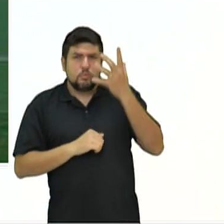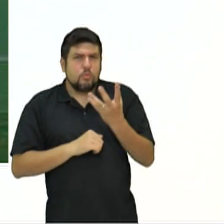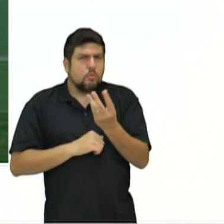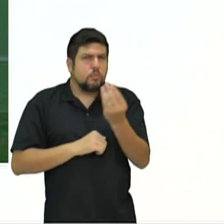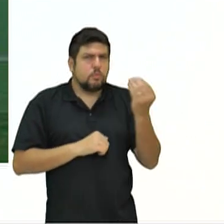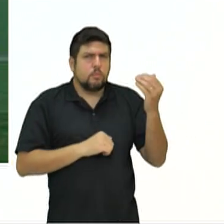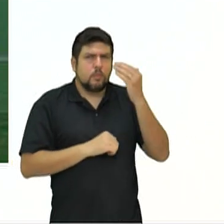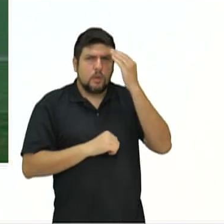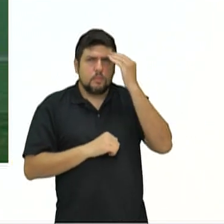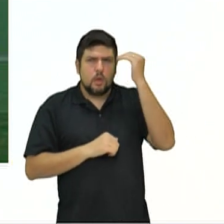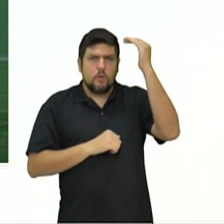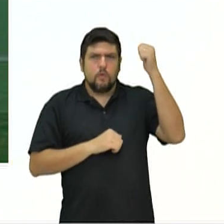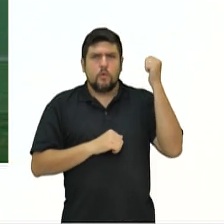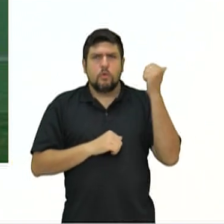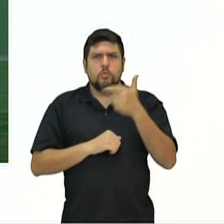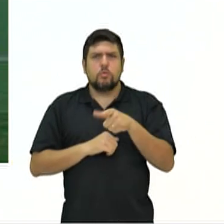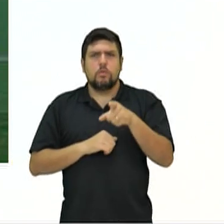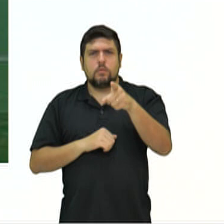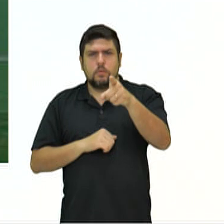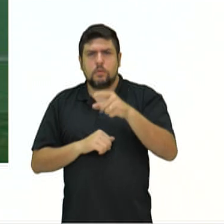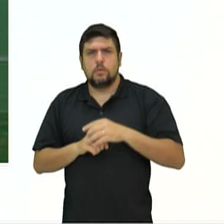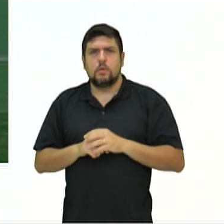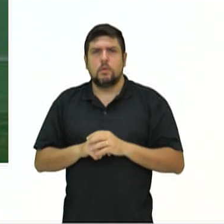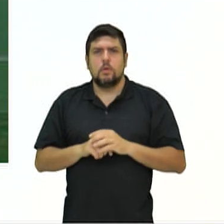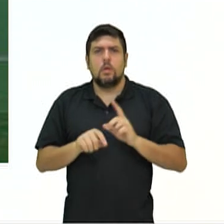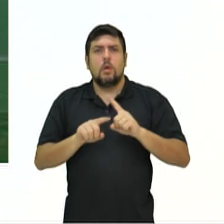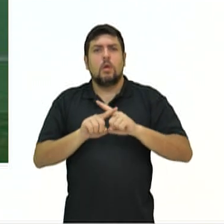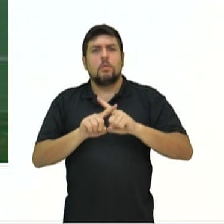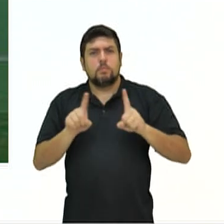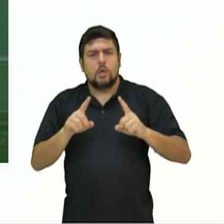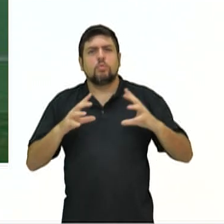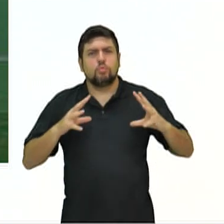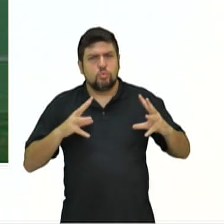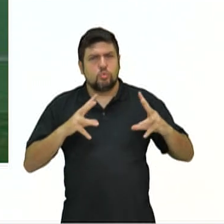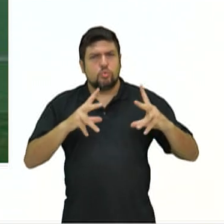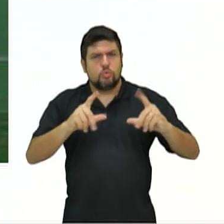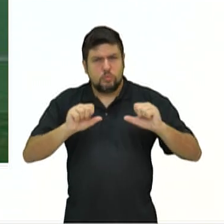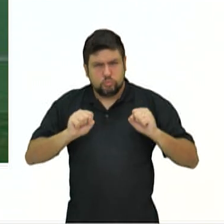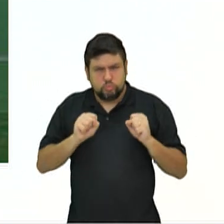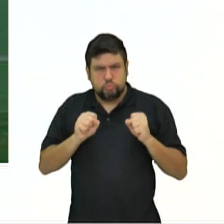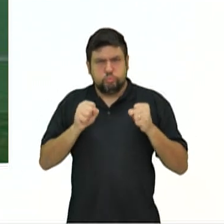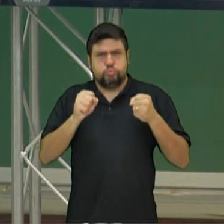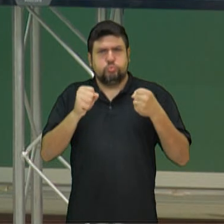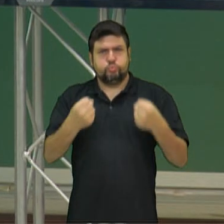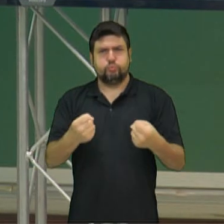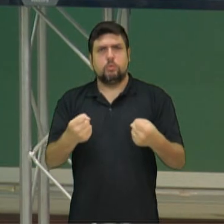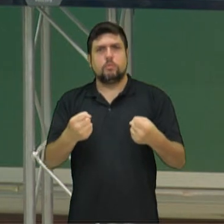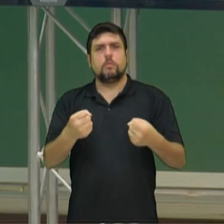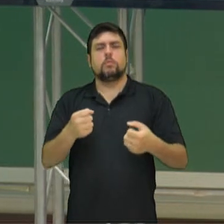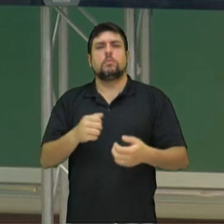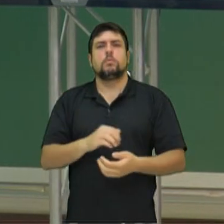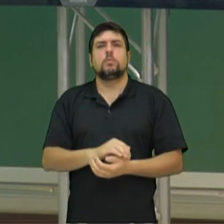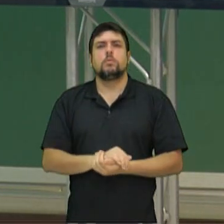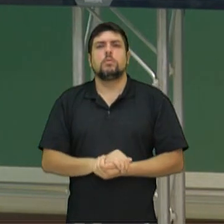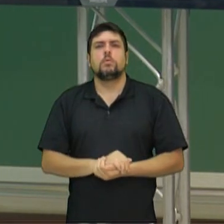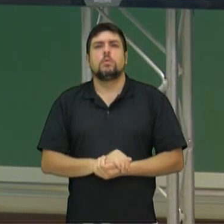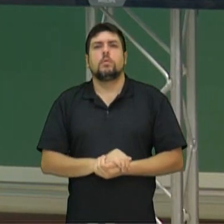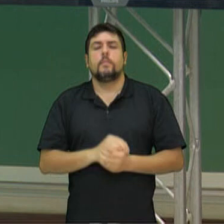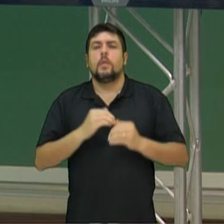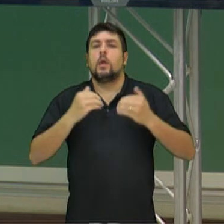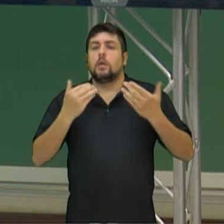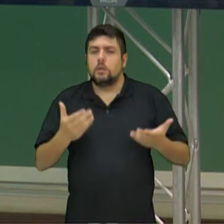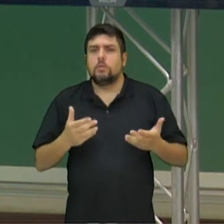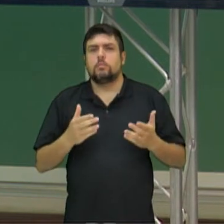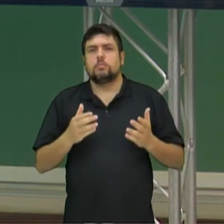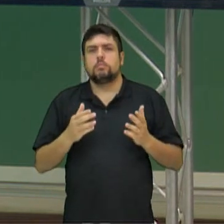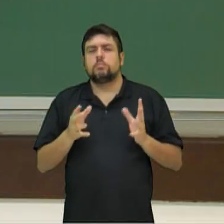mas não há nenhuma desculpa para ninguém trabalhar mais duro do que o que você faz. Então, independente do talento que a pessoa possa